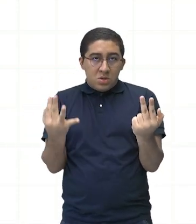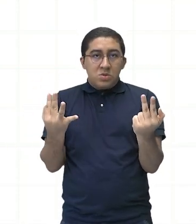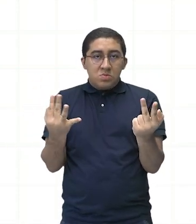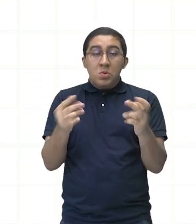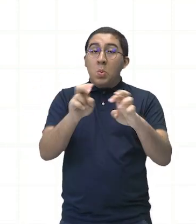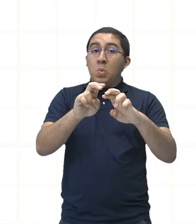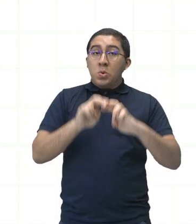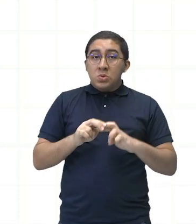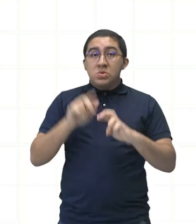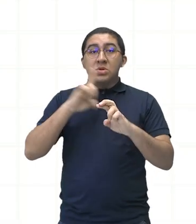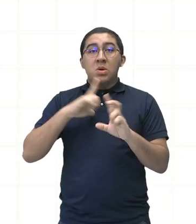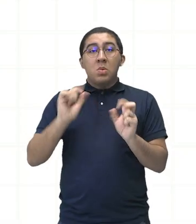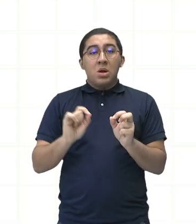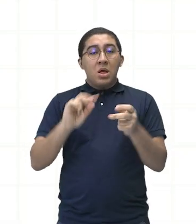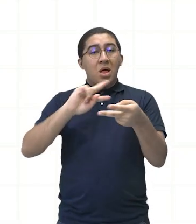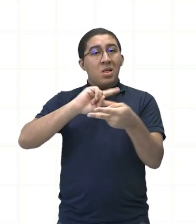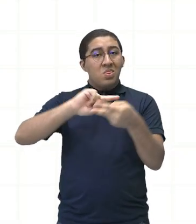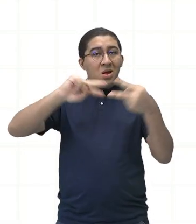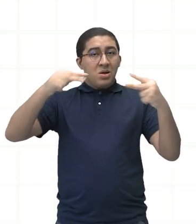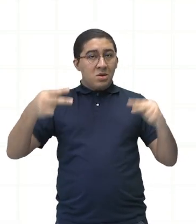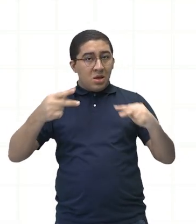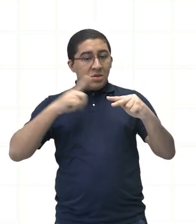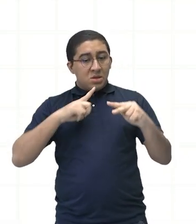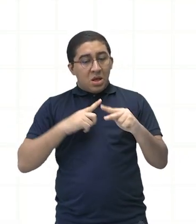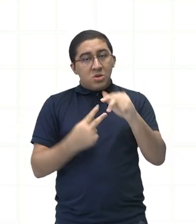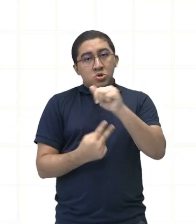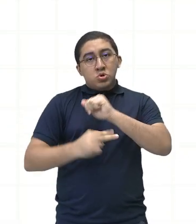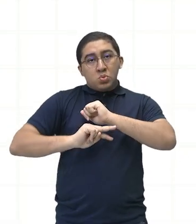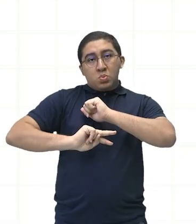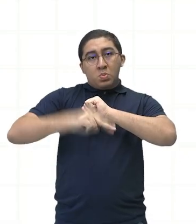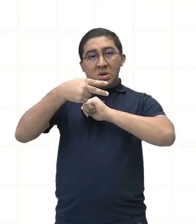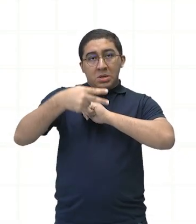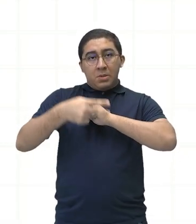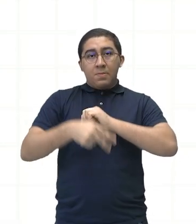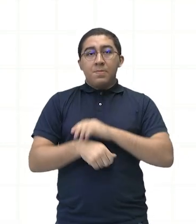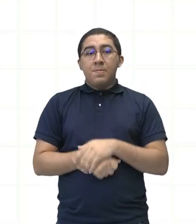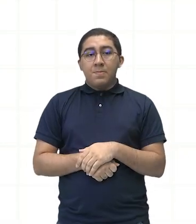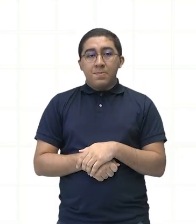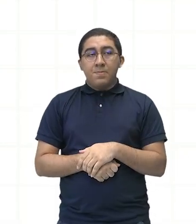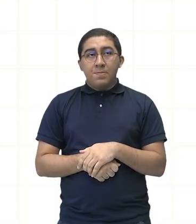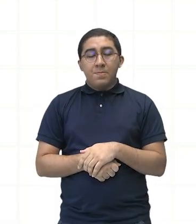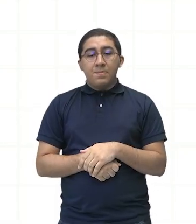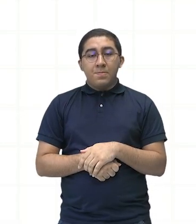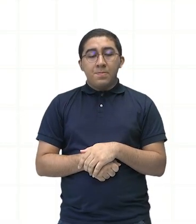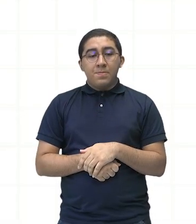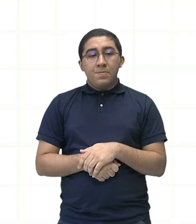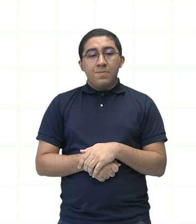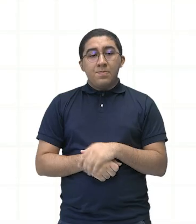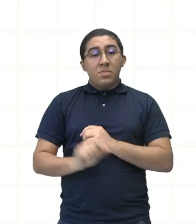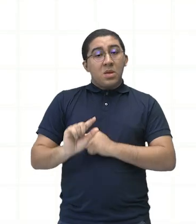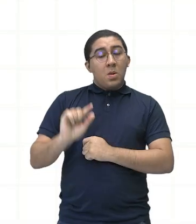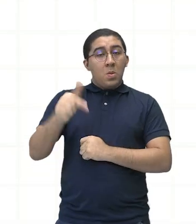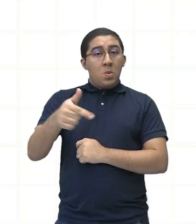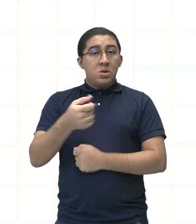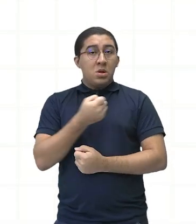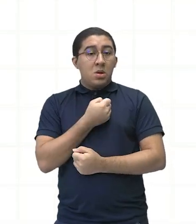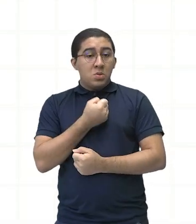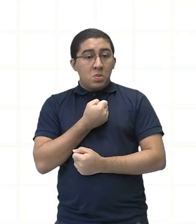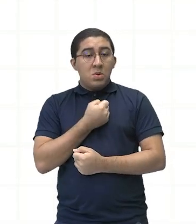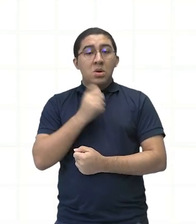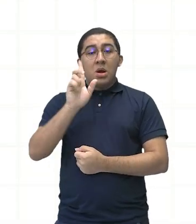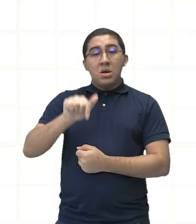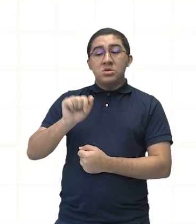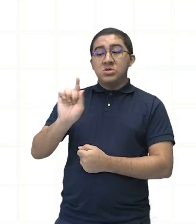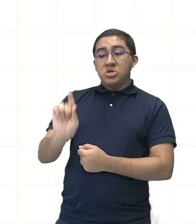essa etapa de duplicação do DNA. Por sua vez, na fase chamada de G2, identifiquem aqui